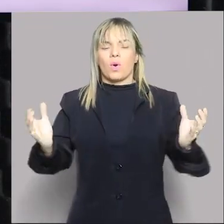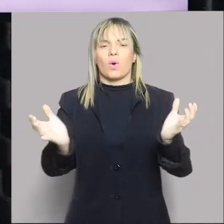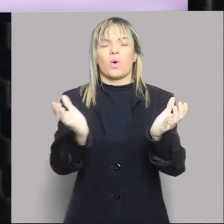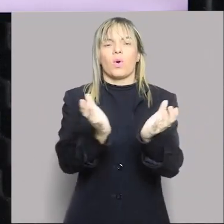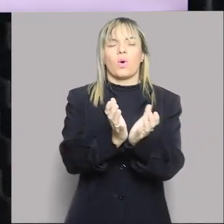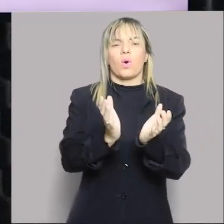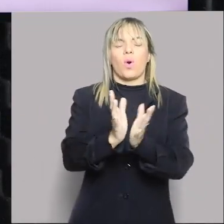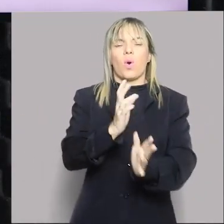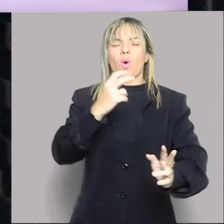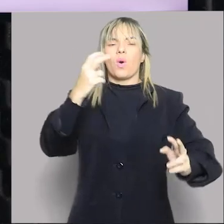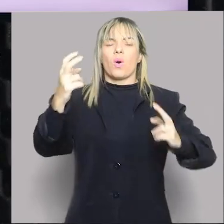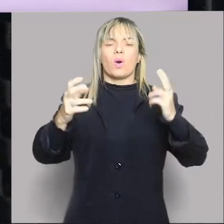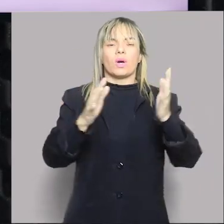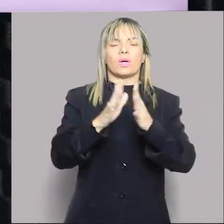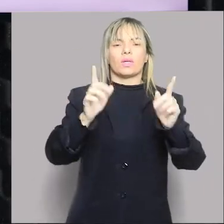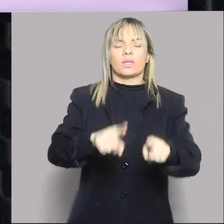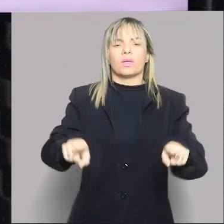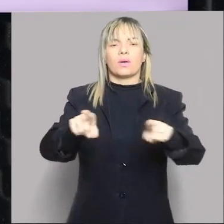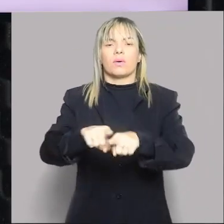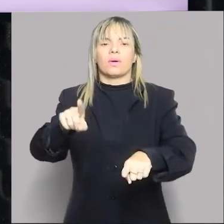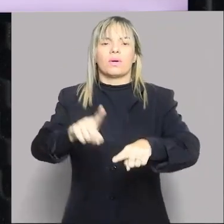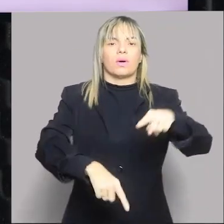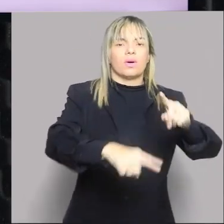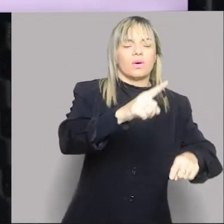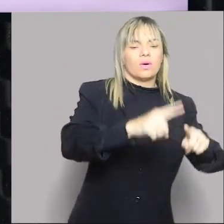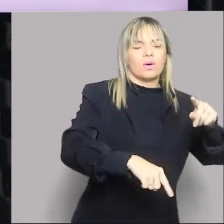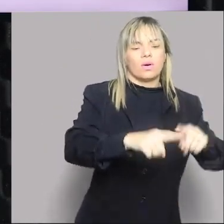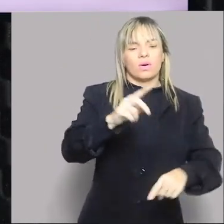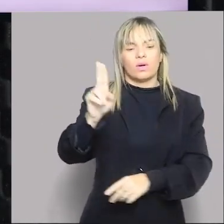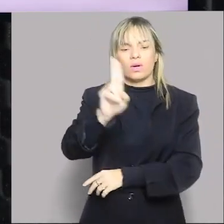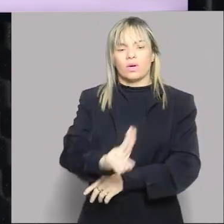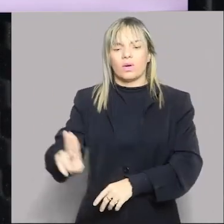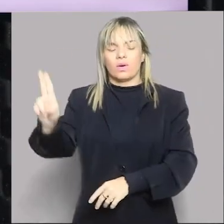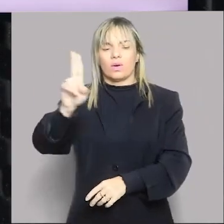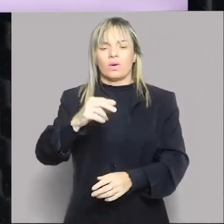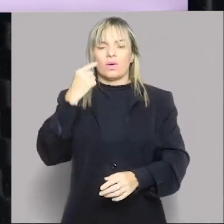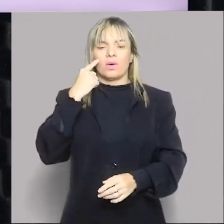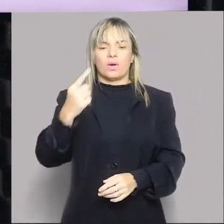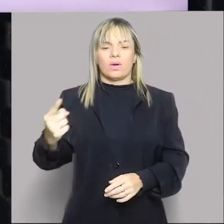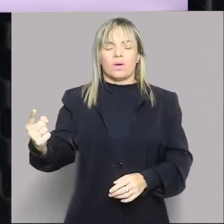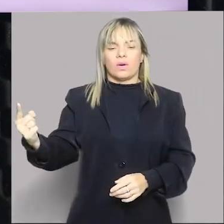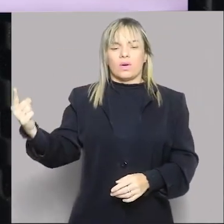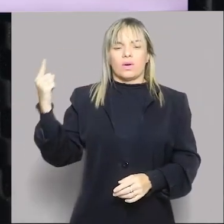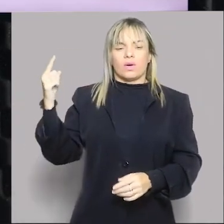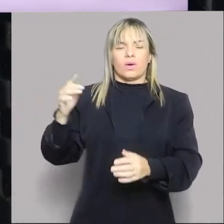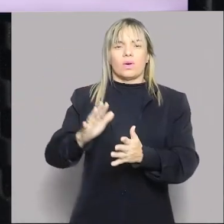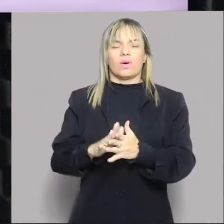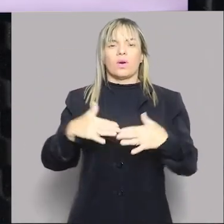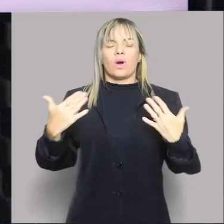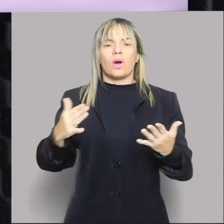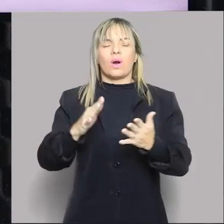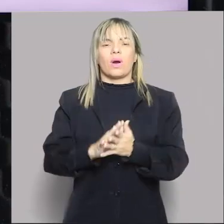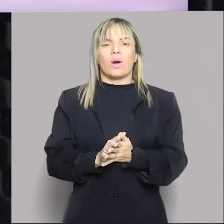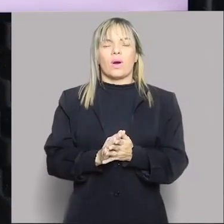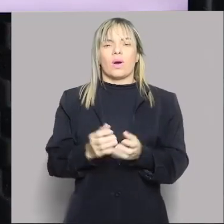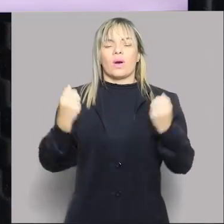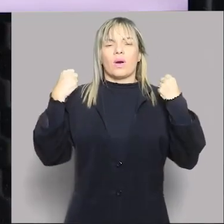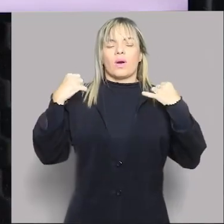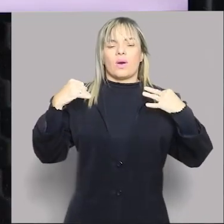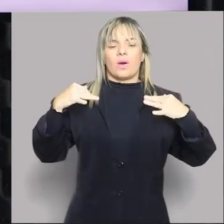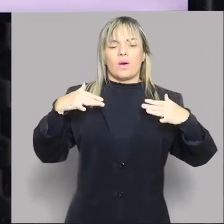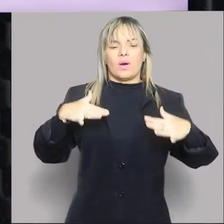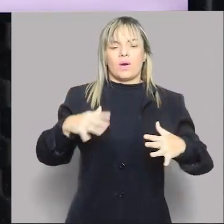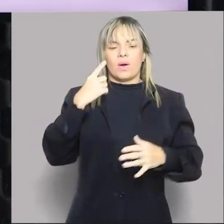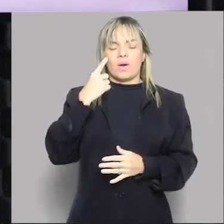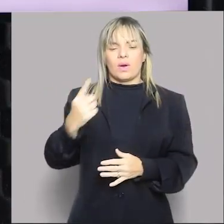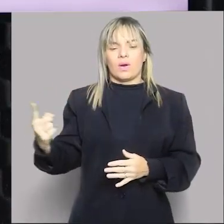música instrumental, e ainda tem outras, os elementos que definem a música, a harmonia. Eu sempre brinco que quando alguém desafina,